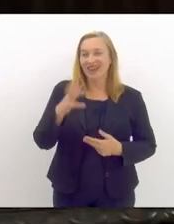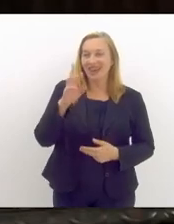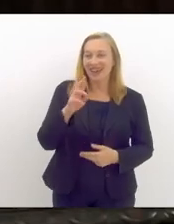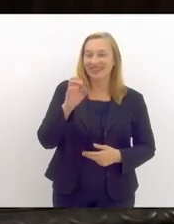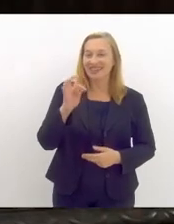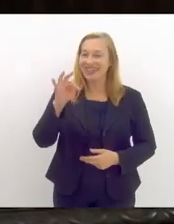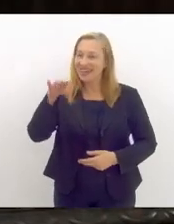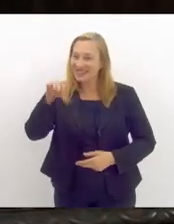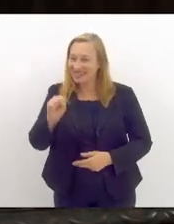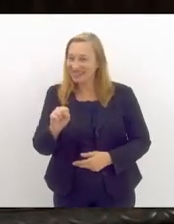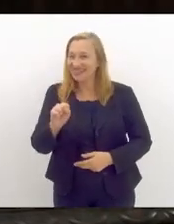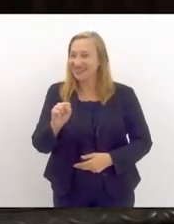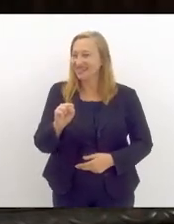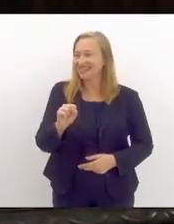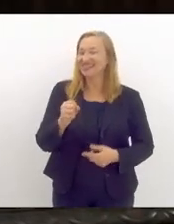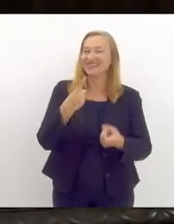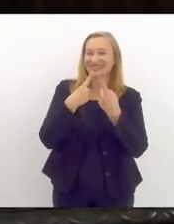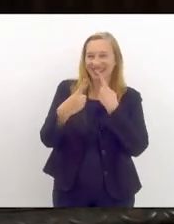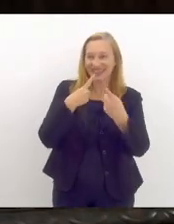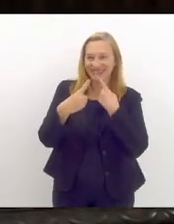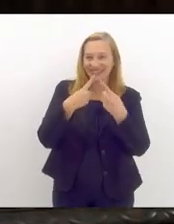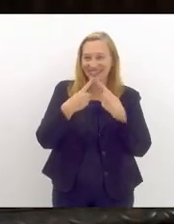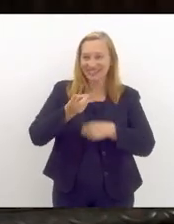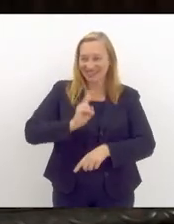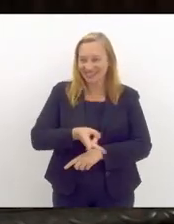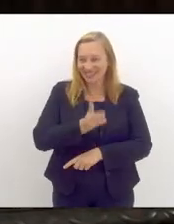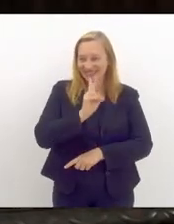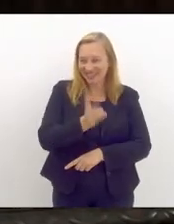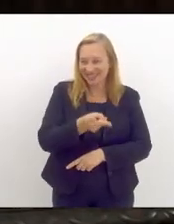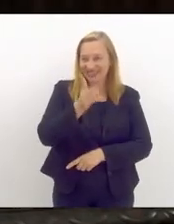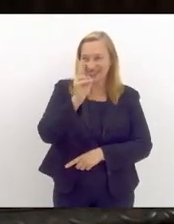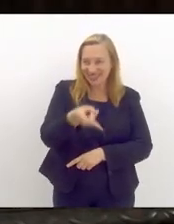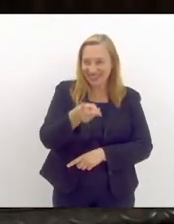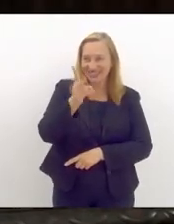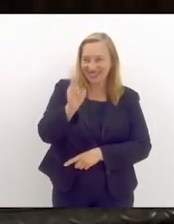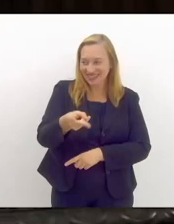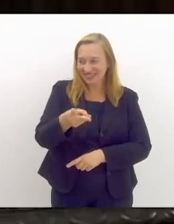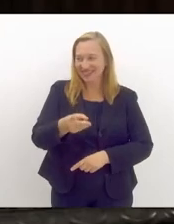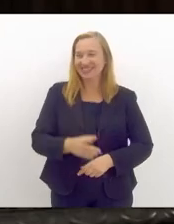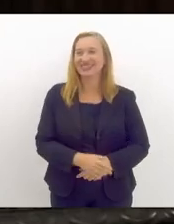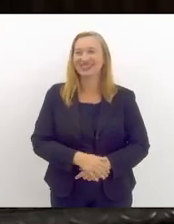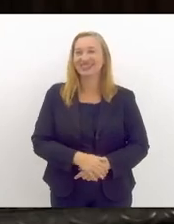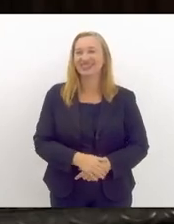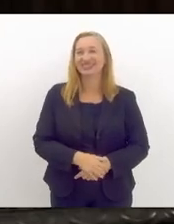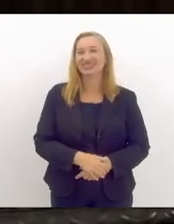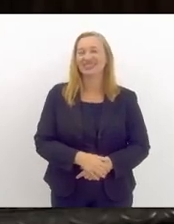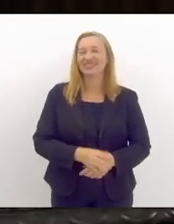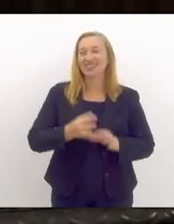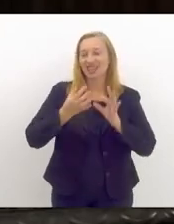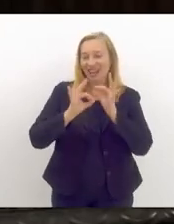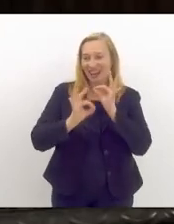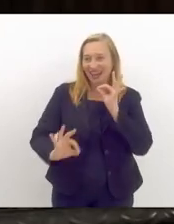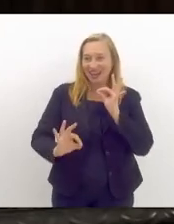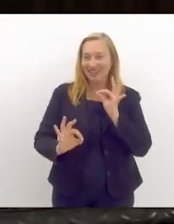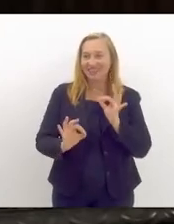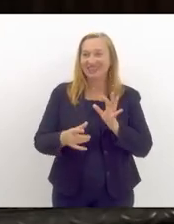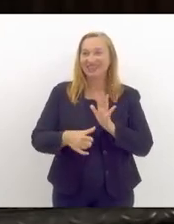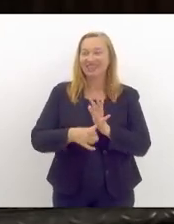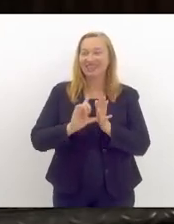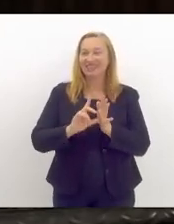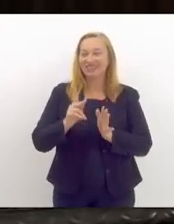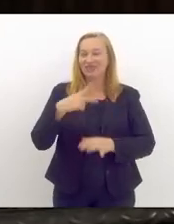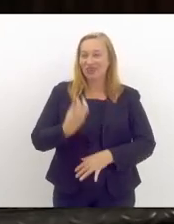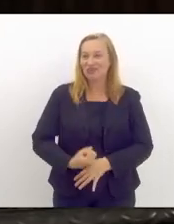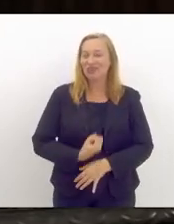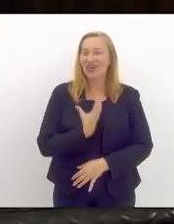resiliência e diálogo. Sempre, sempre, sempre. Sem querer me alongar, antes de falar um poema aqui,